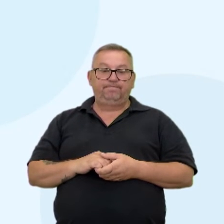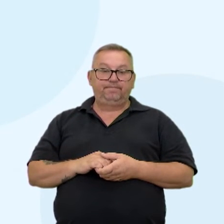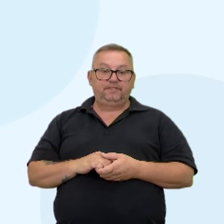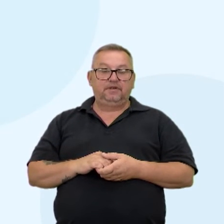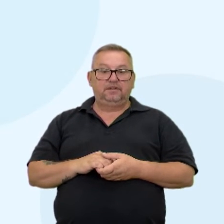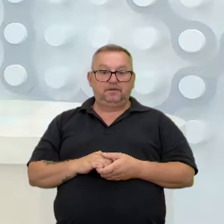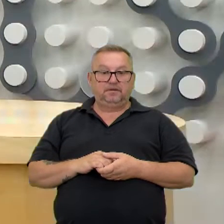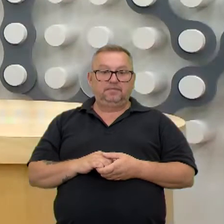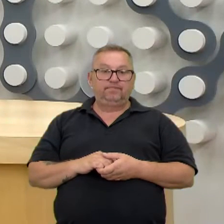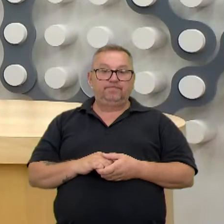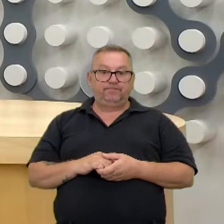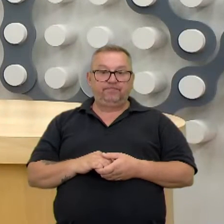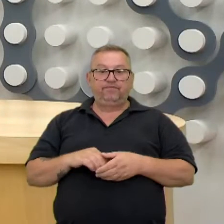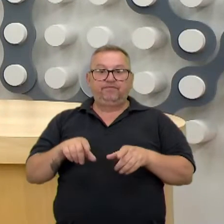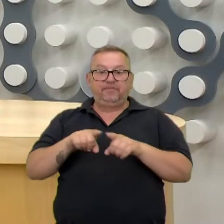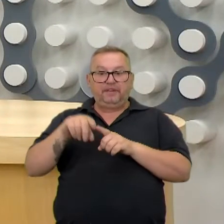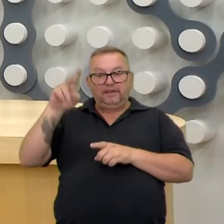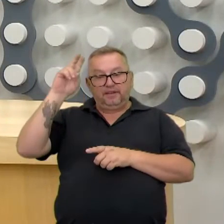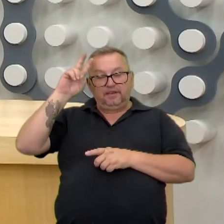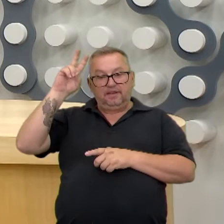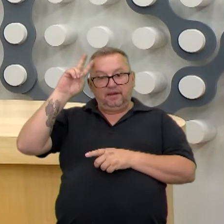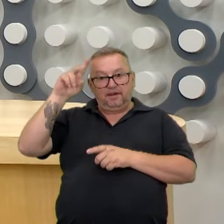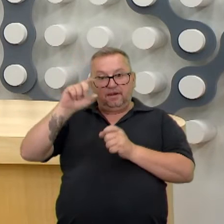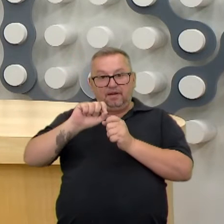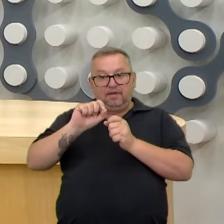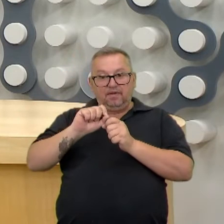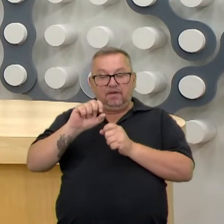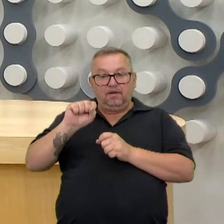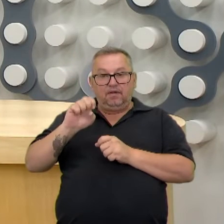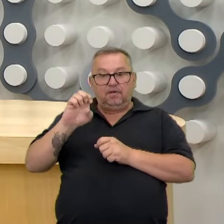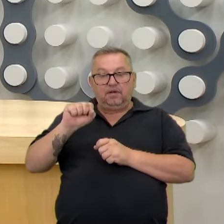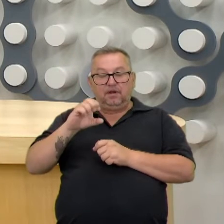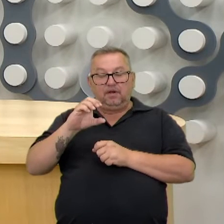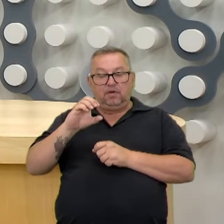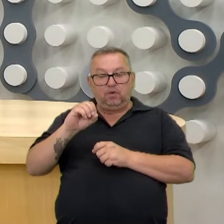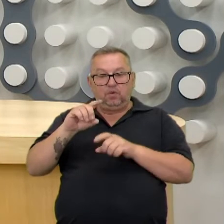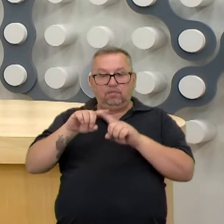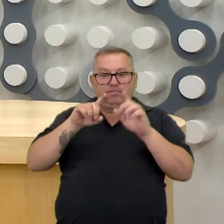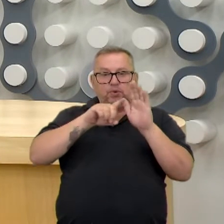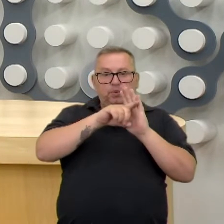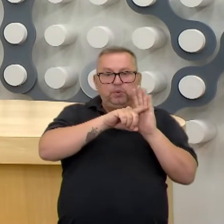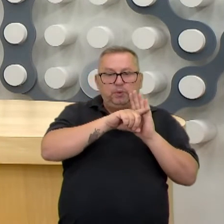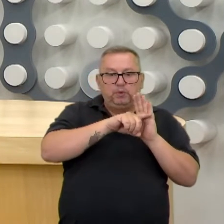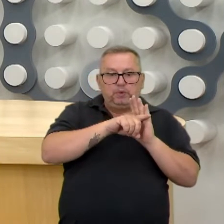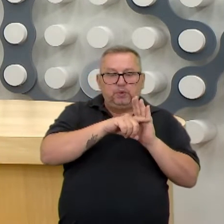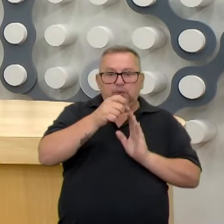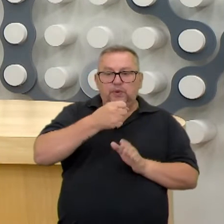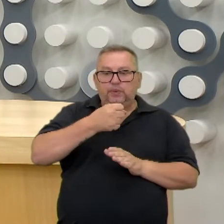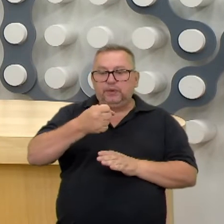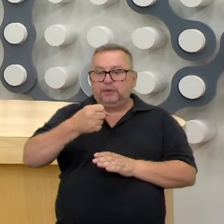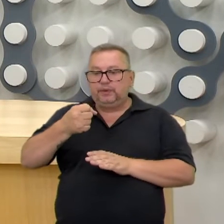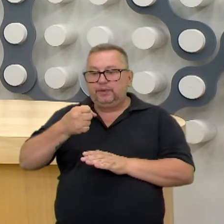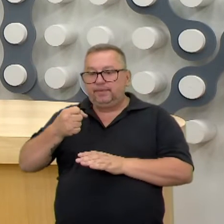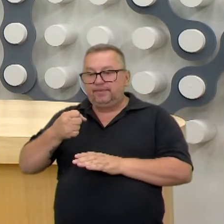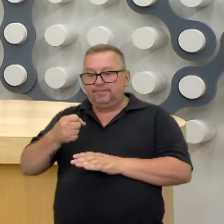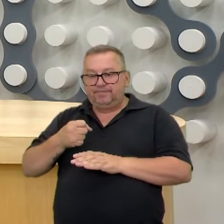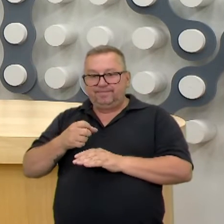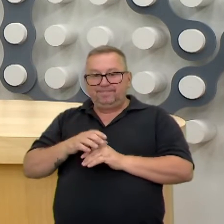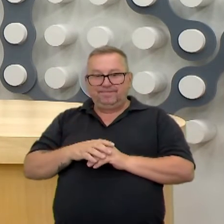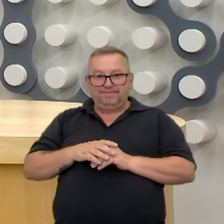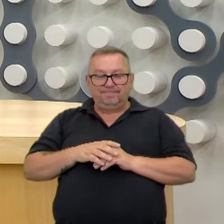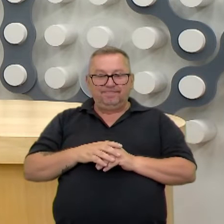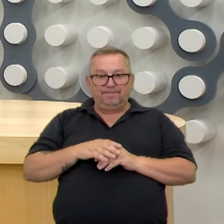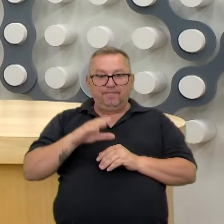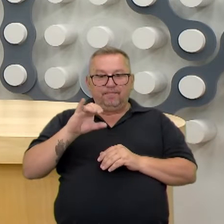tá certo? A gente tem que lembrar que o IBGE é que faz o censo aqui no Brasil, que é feito aí a cada 10 anos, né? O